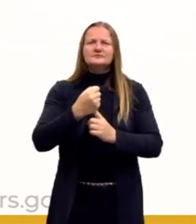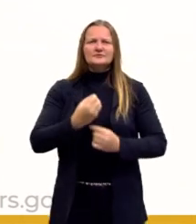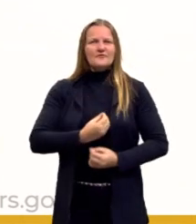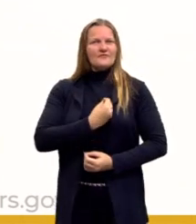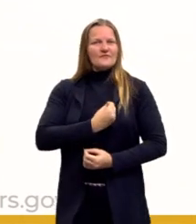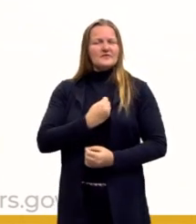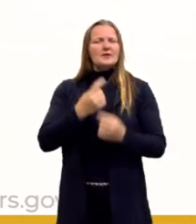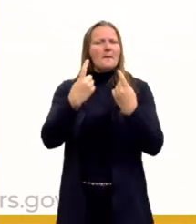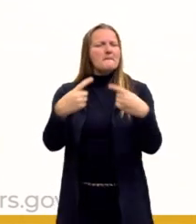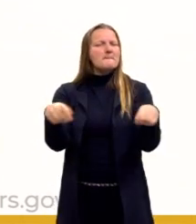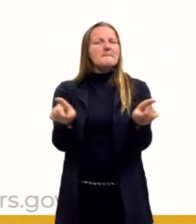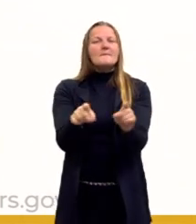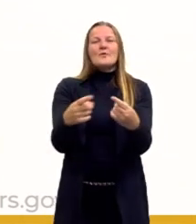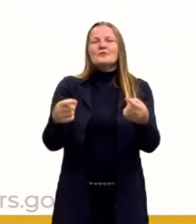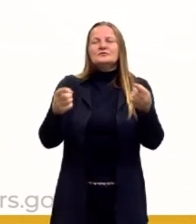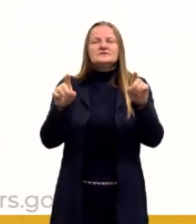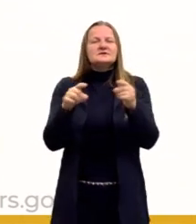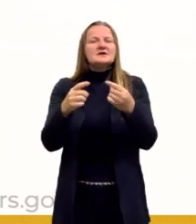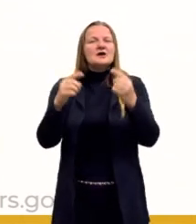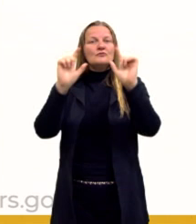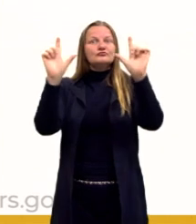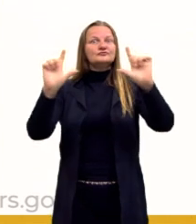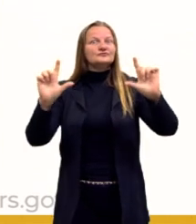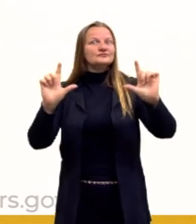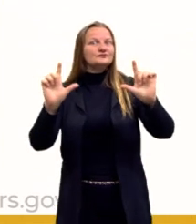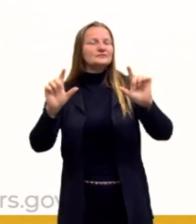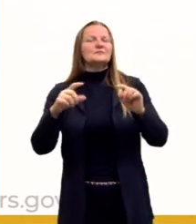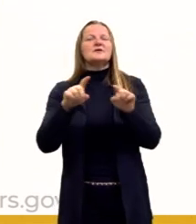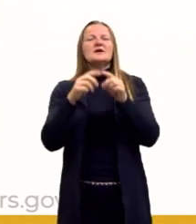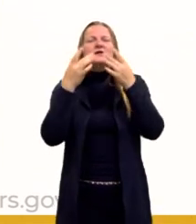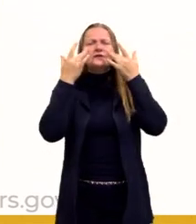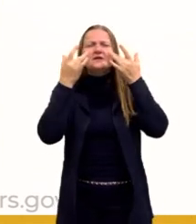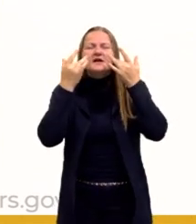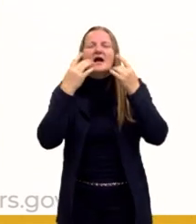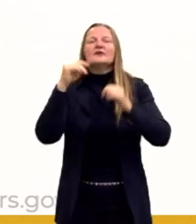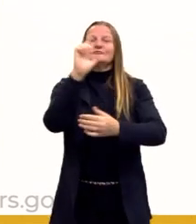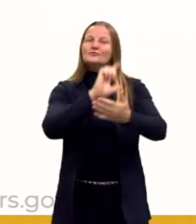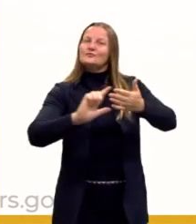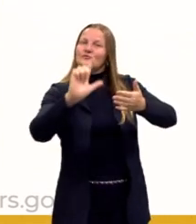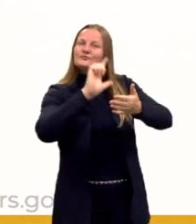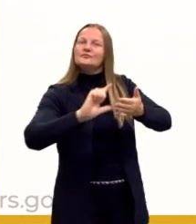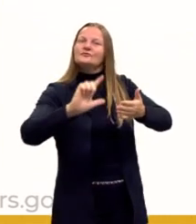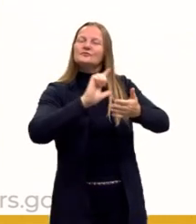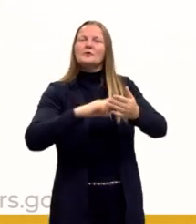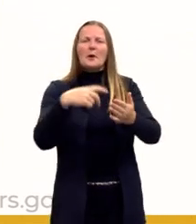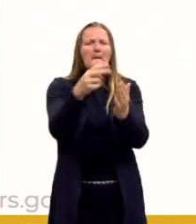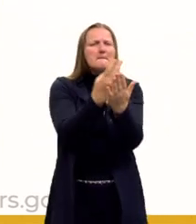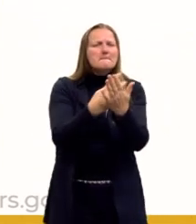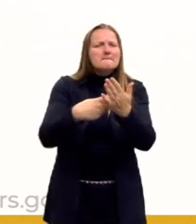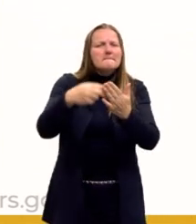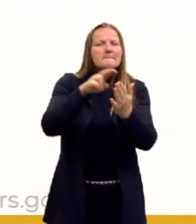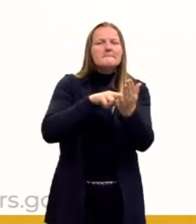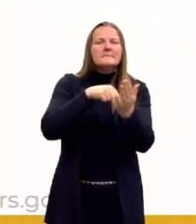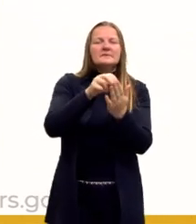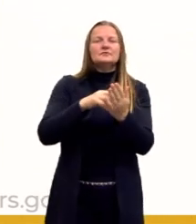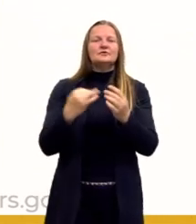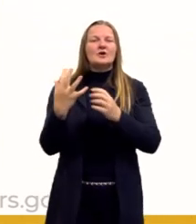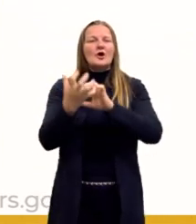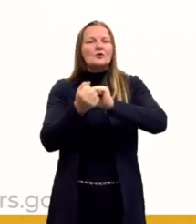música cinema teatro literatura pintura artesanato